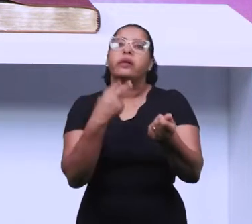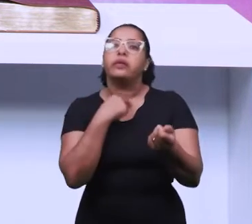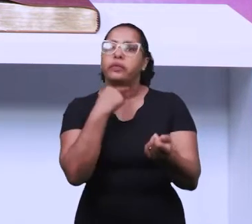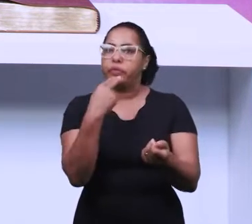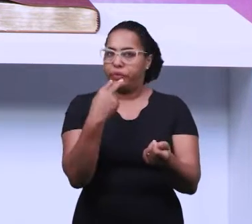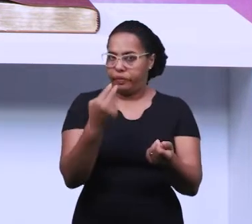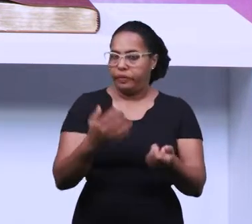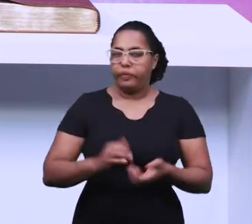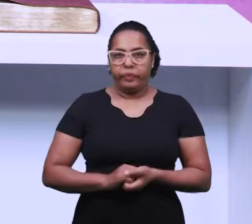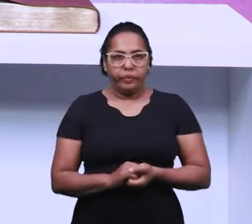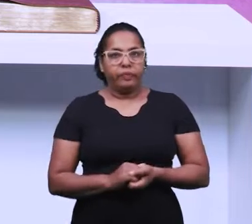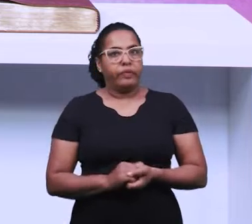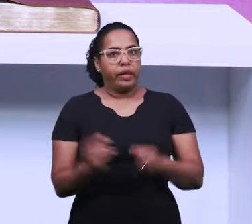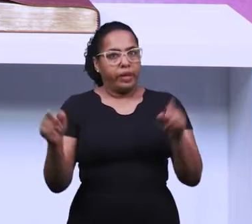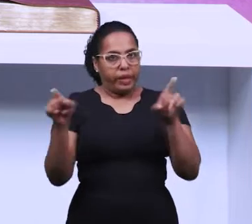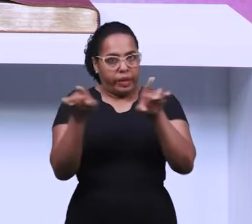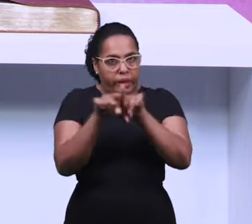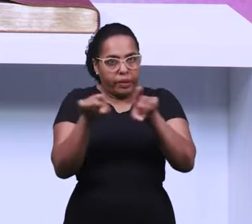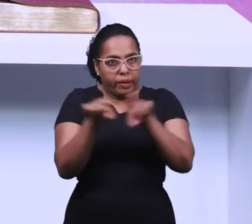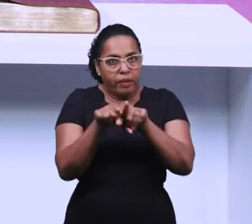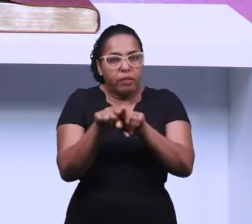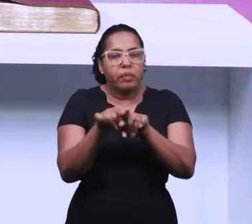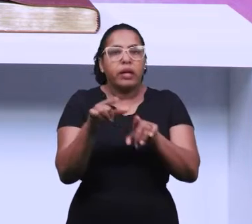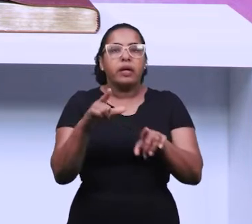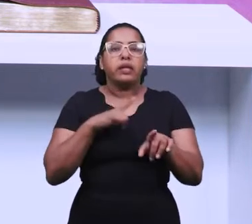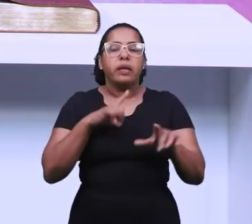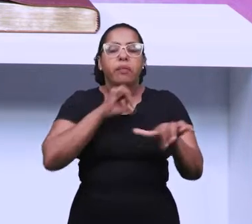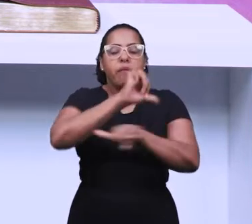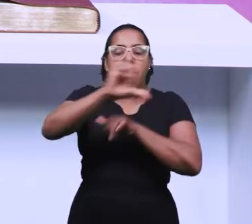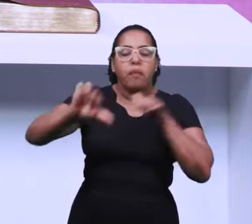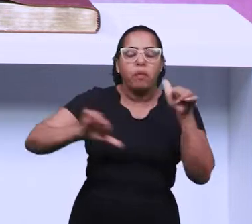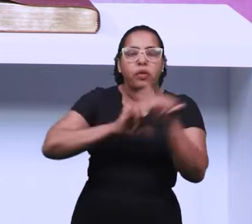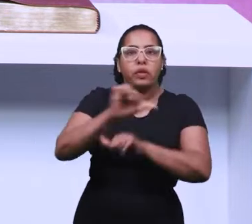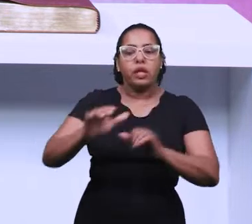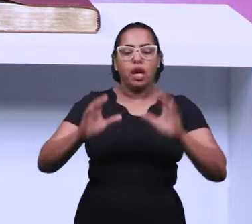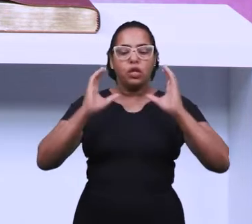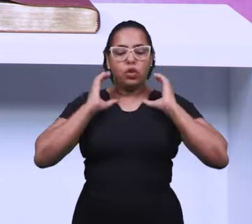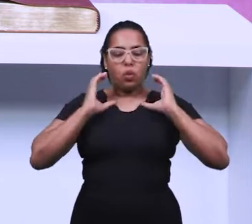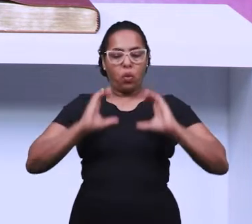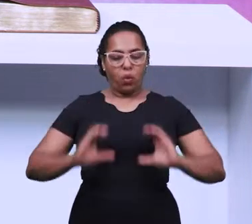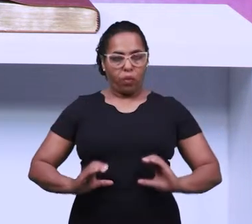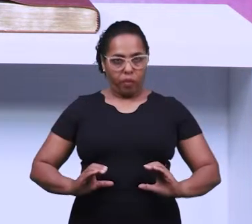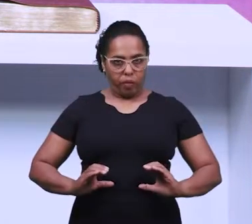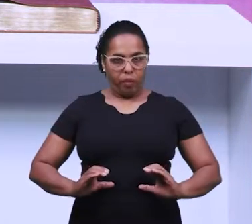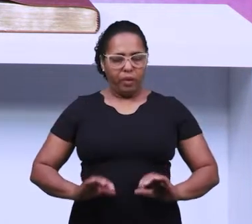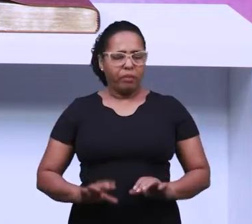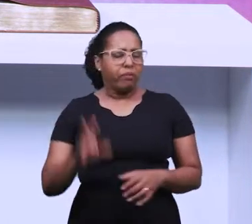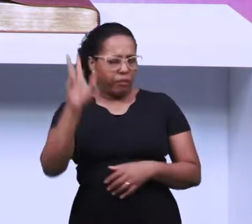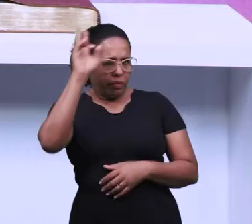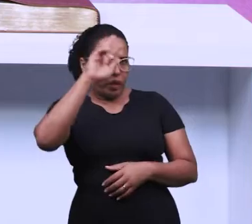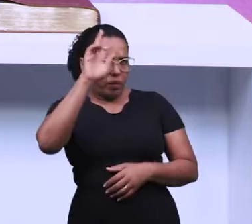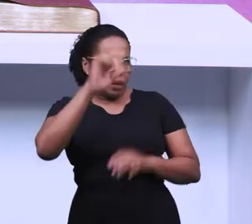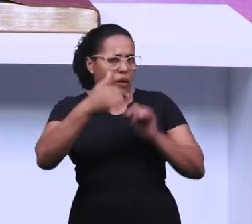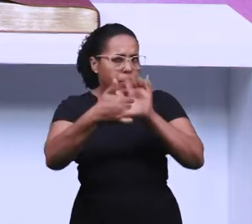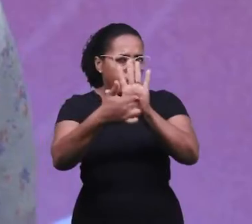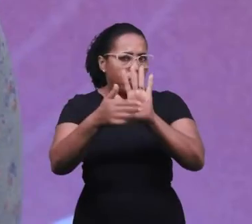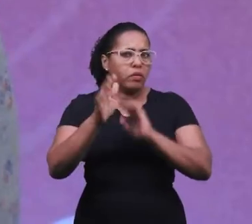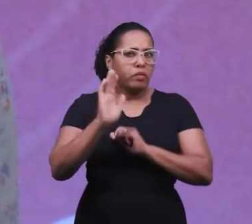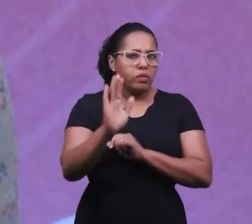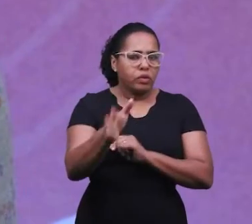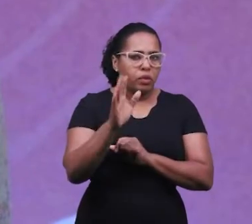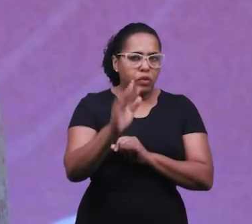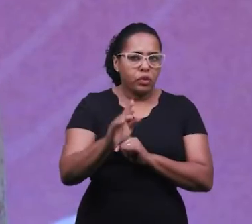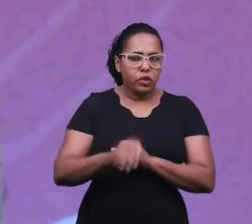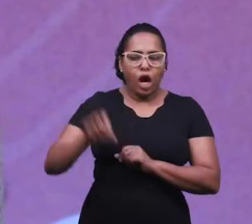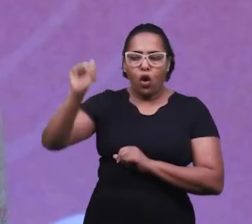qualidade de voz. E também temos alterações comportamentais. Lembra que nós falamos